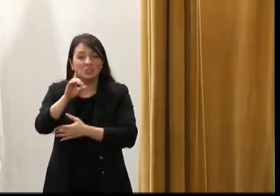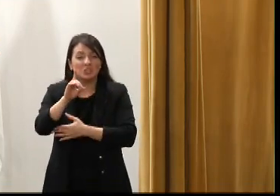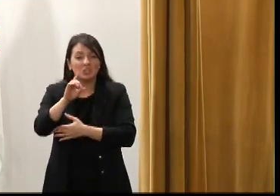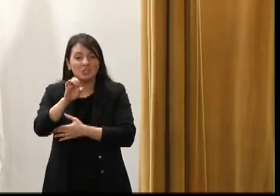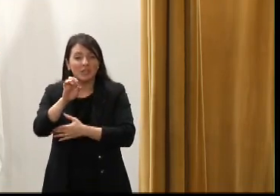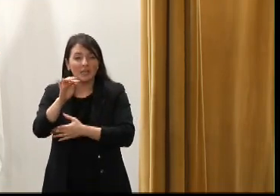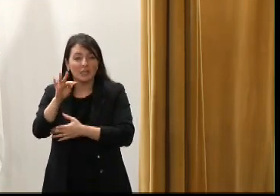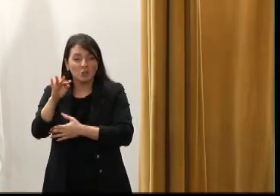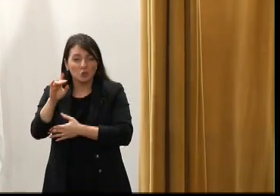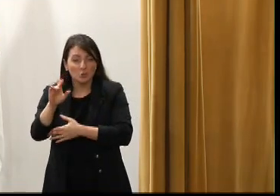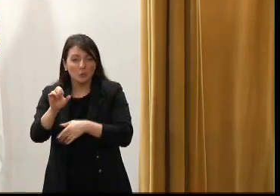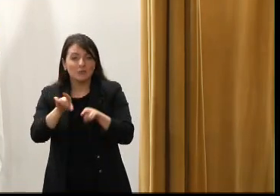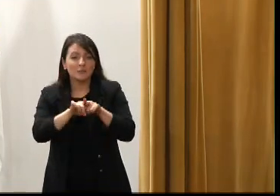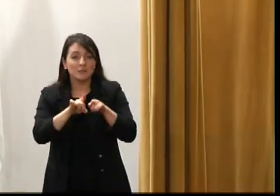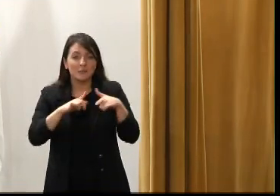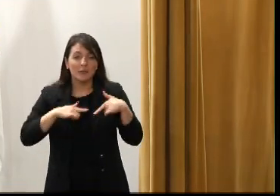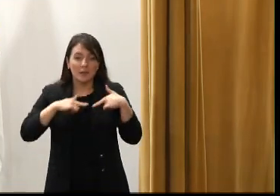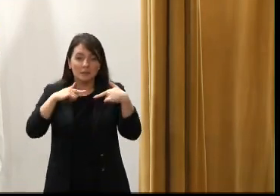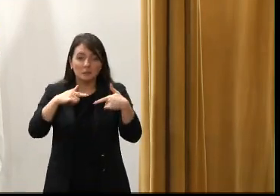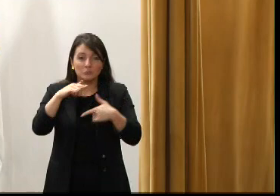ação setoriais.